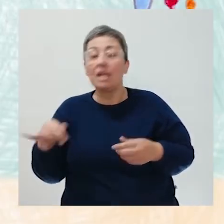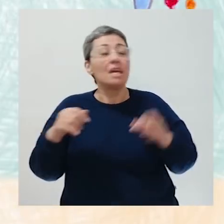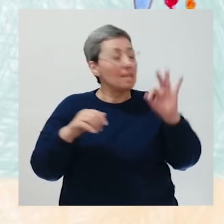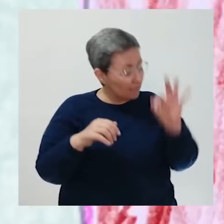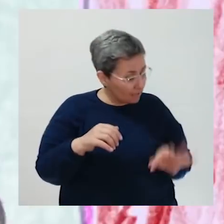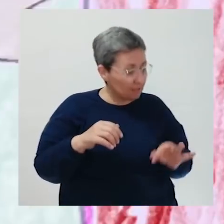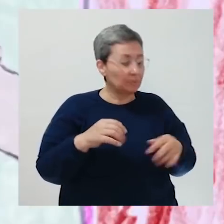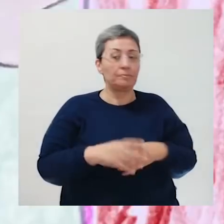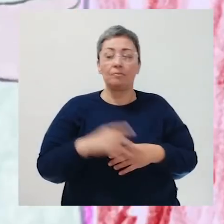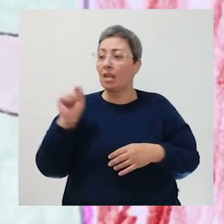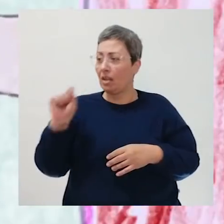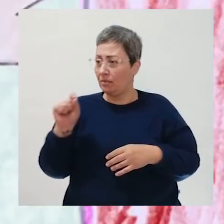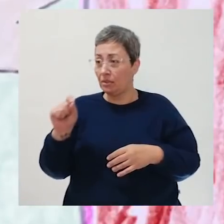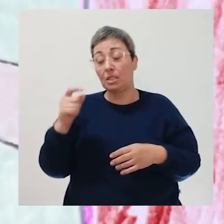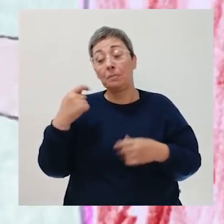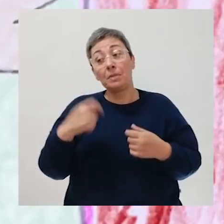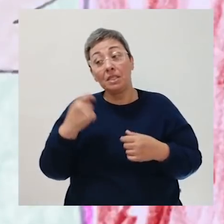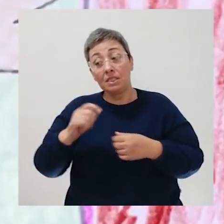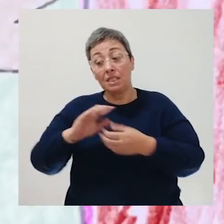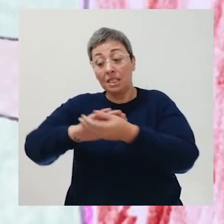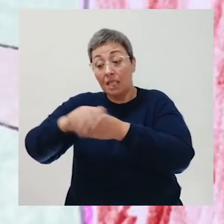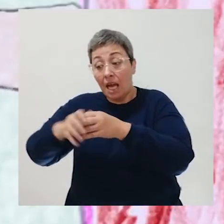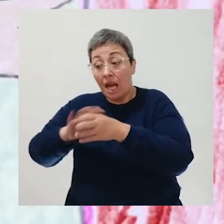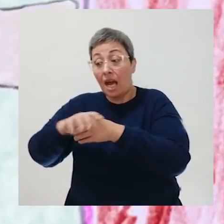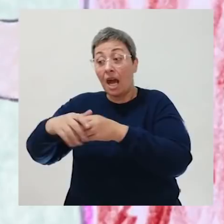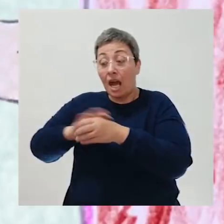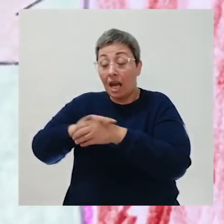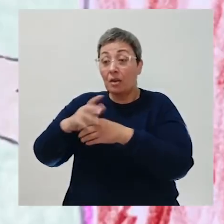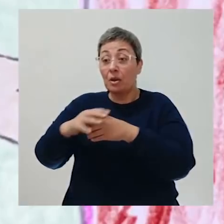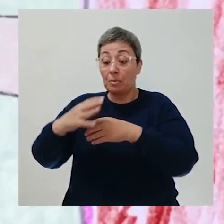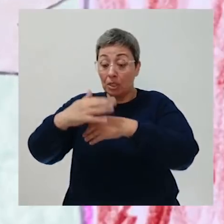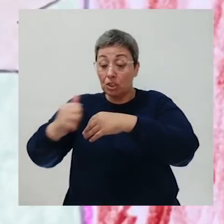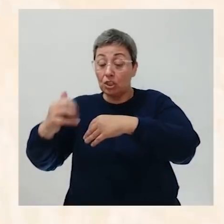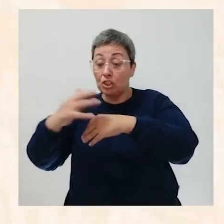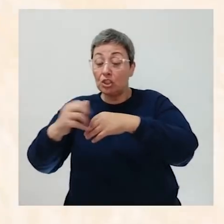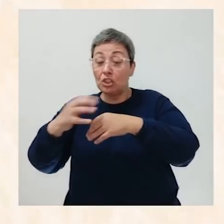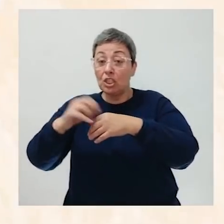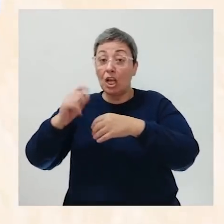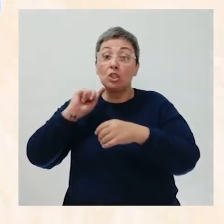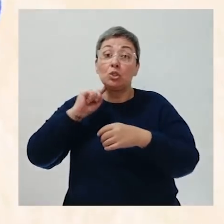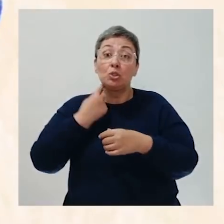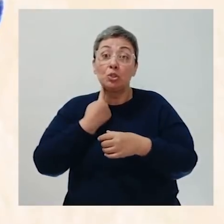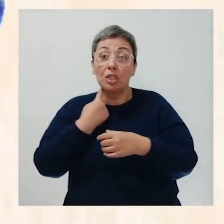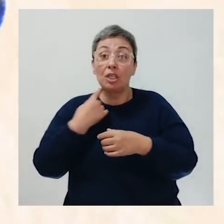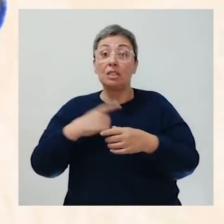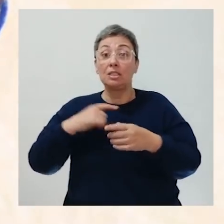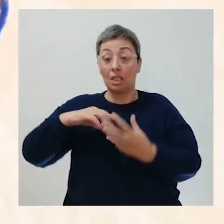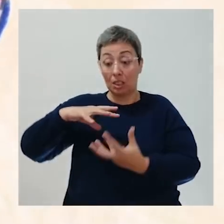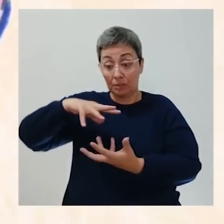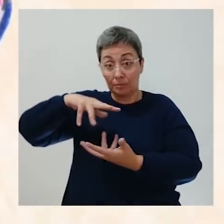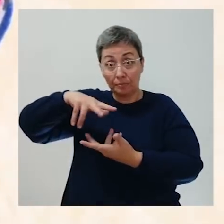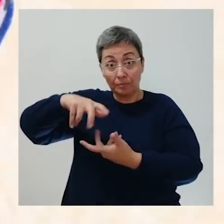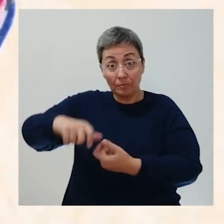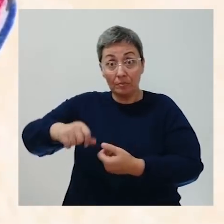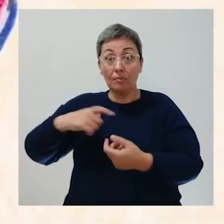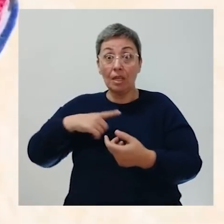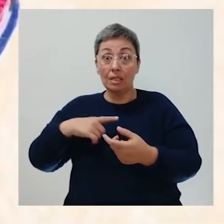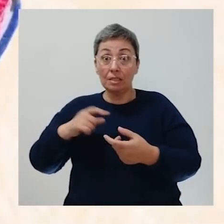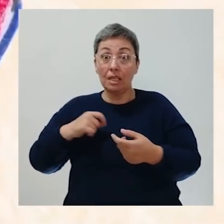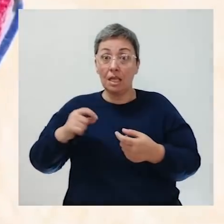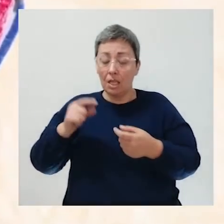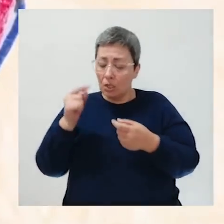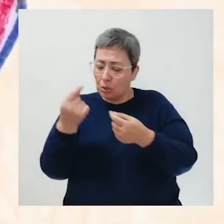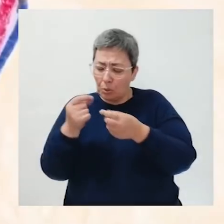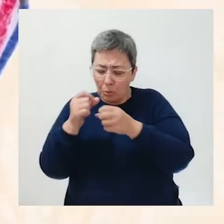Exatamente. Você deveria lavar a maçã para retirar o germe. Em nosso mundo, existem bichinhos